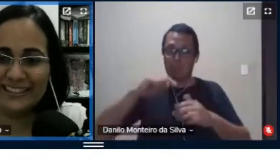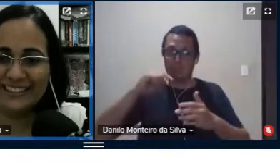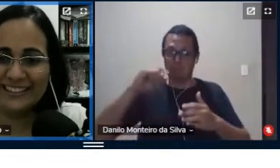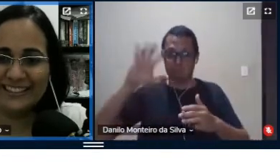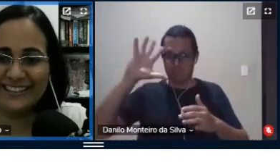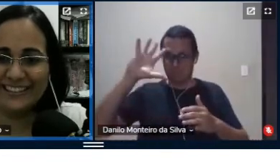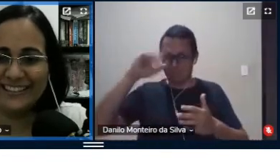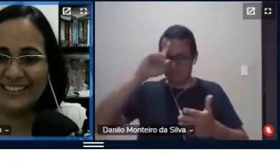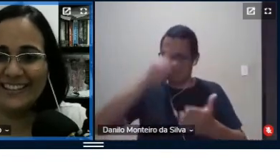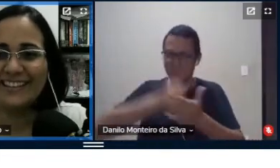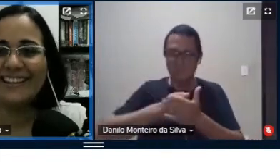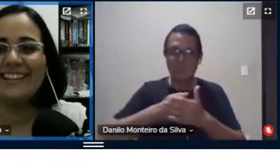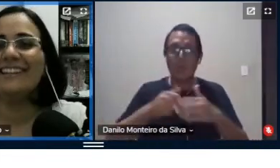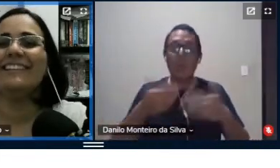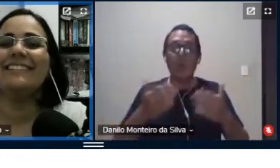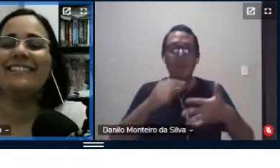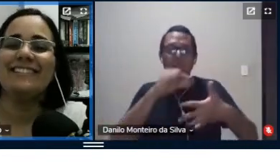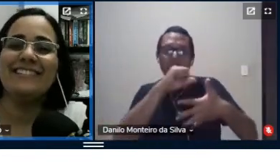Noel